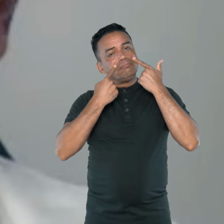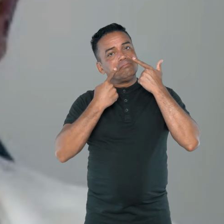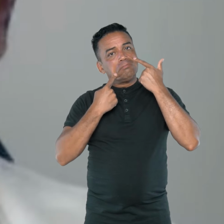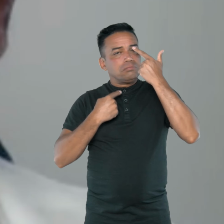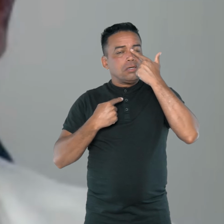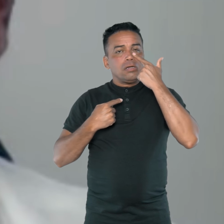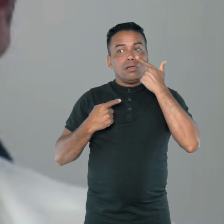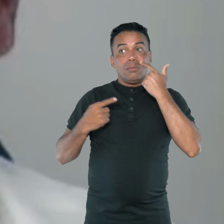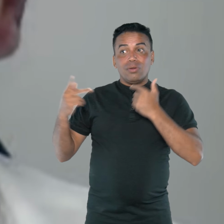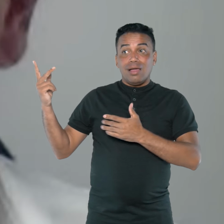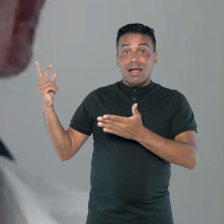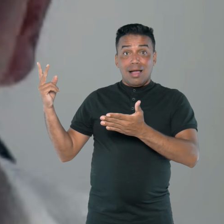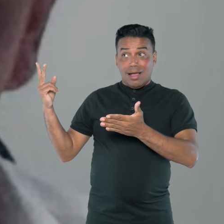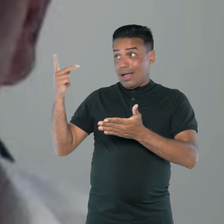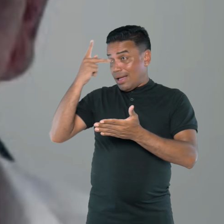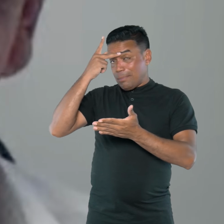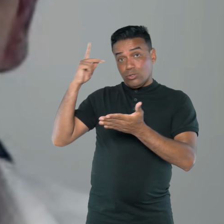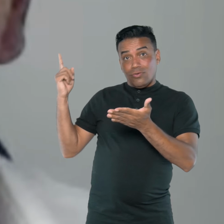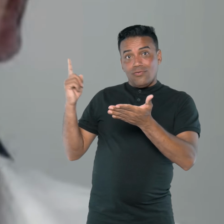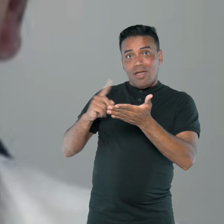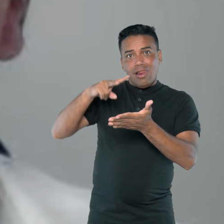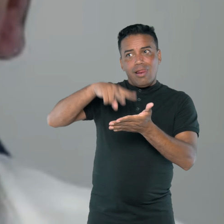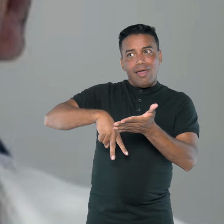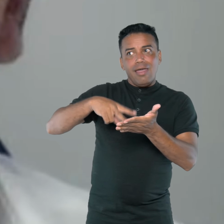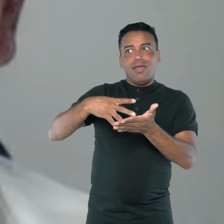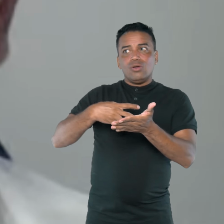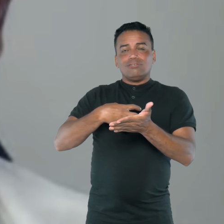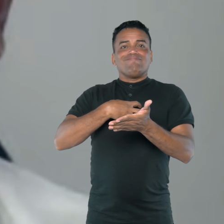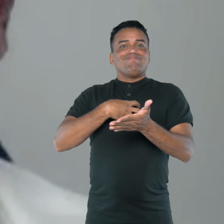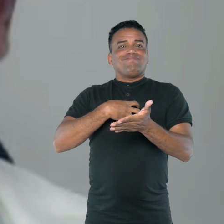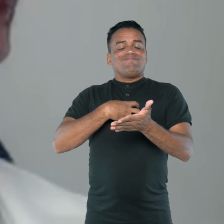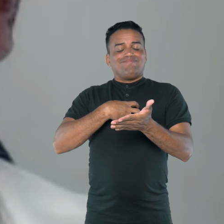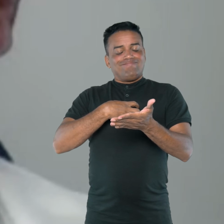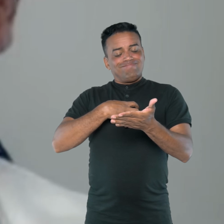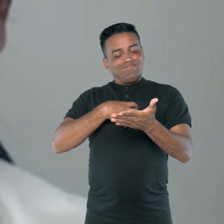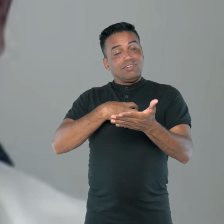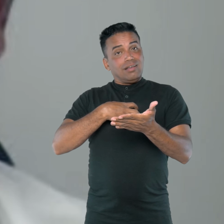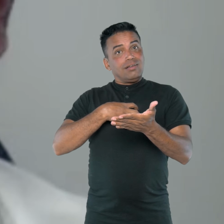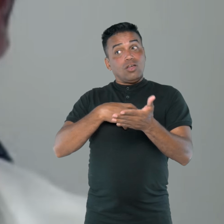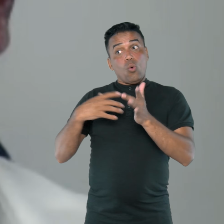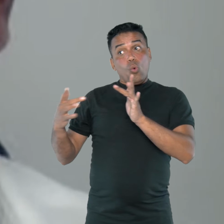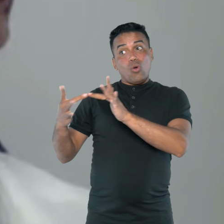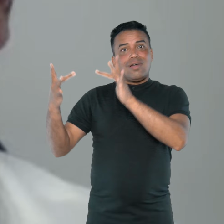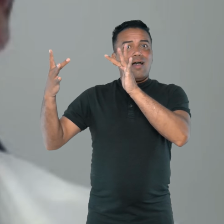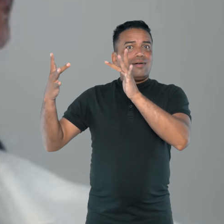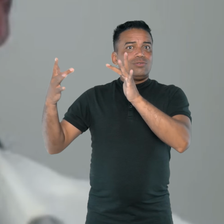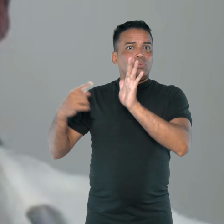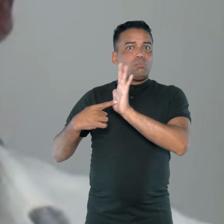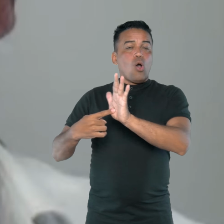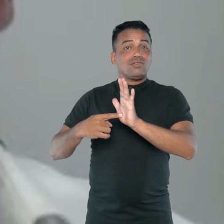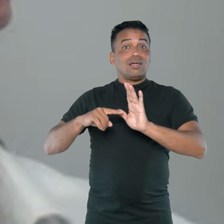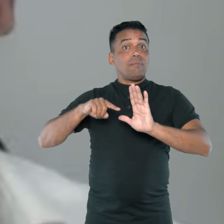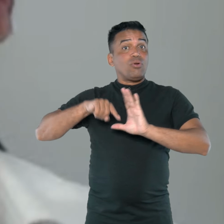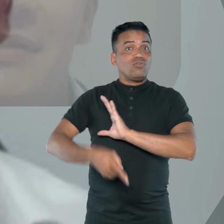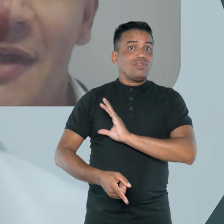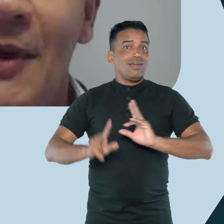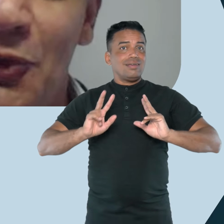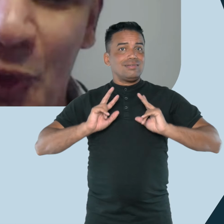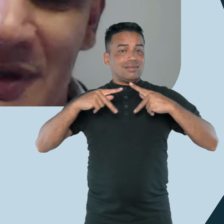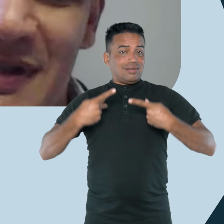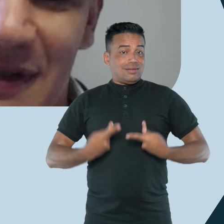tocar a pessoa em alguma parte onde a armadura dela ainda estava resistente. A gente tirando